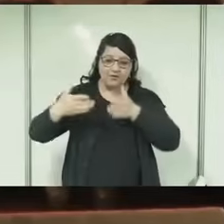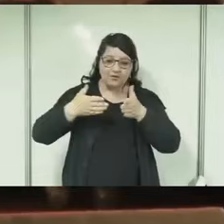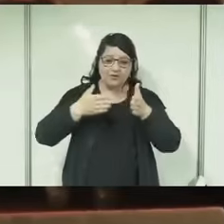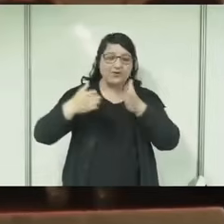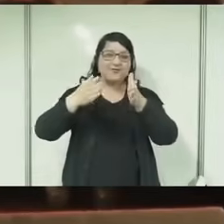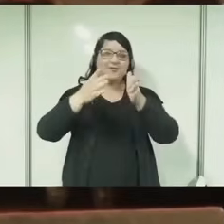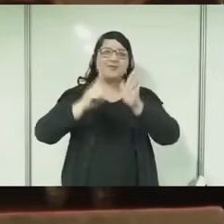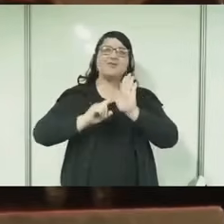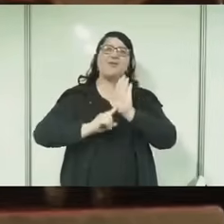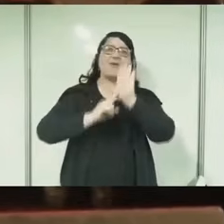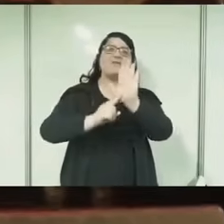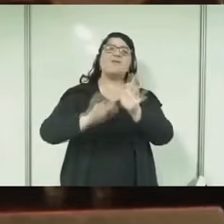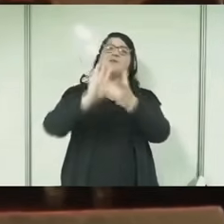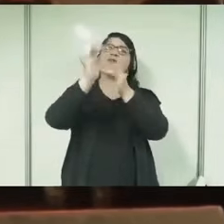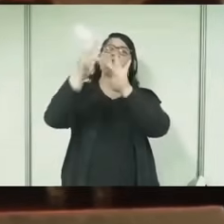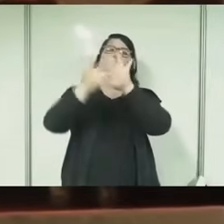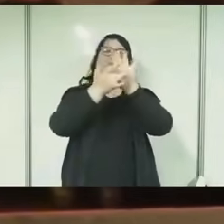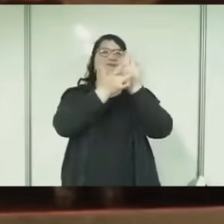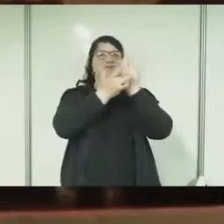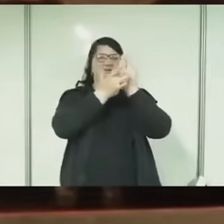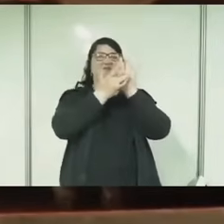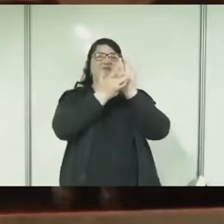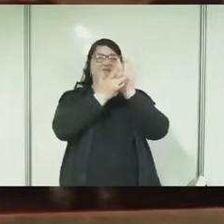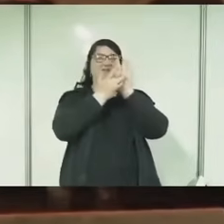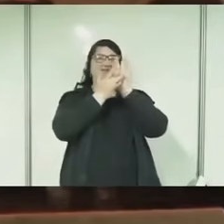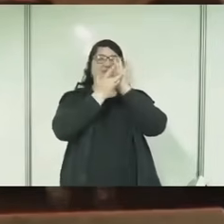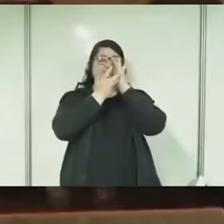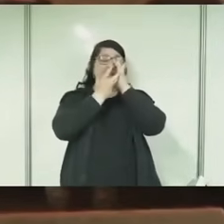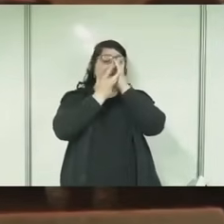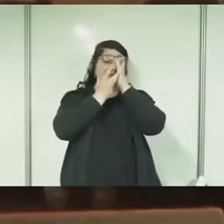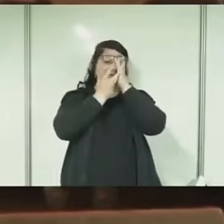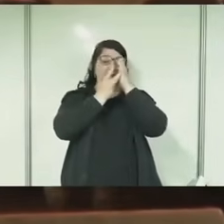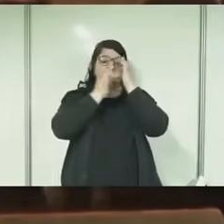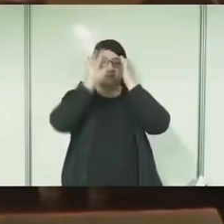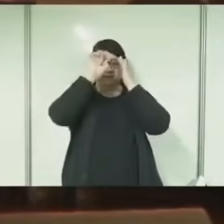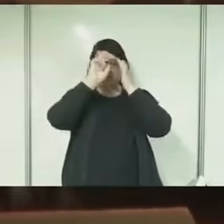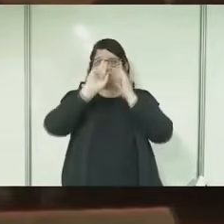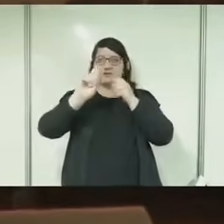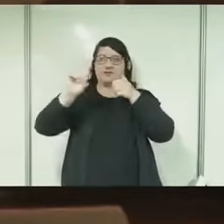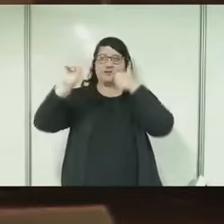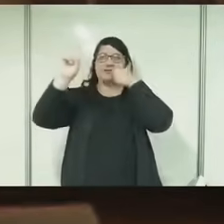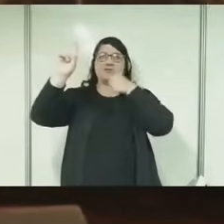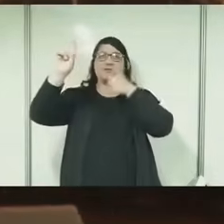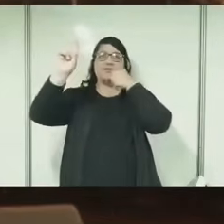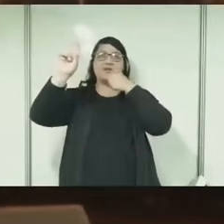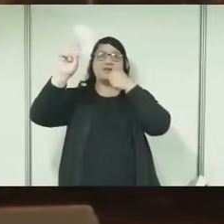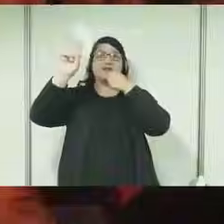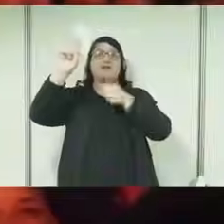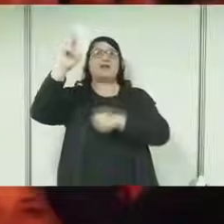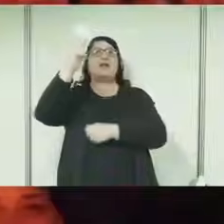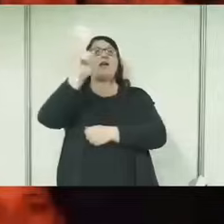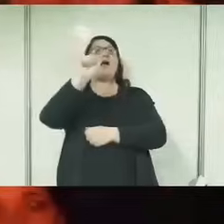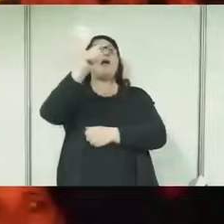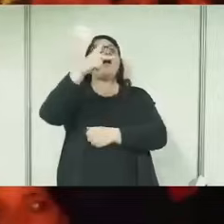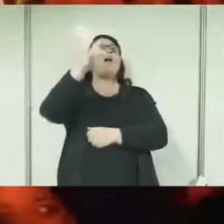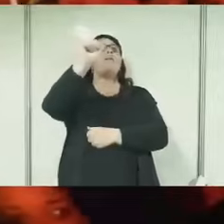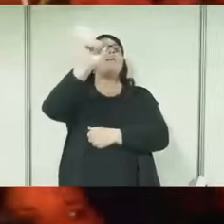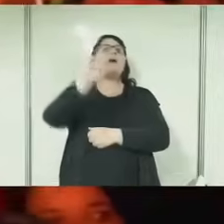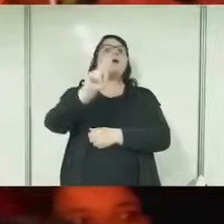Mão pra cima aqui, ó. Bonito. Nossa Senhora de